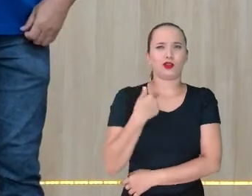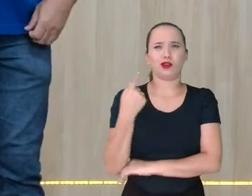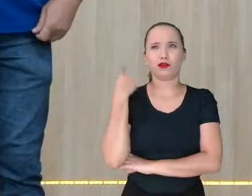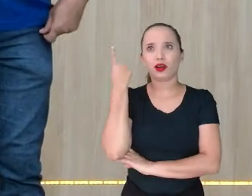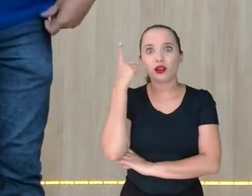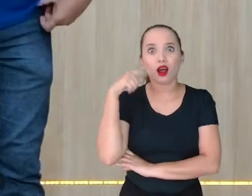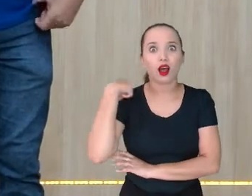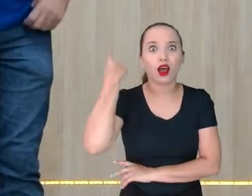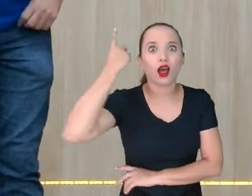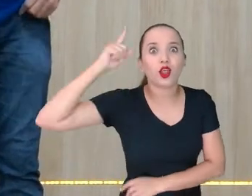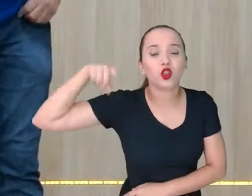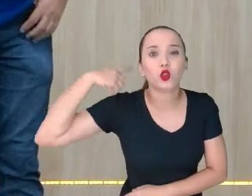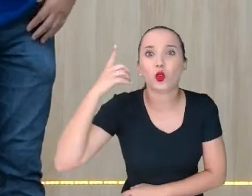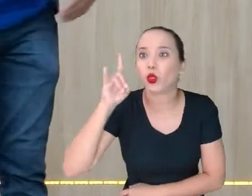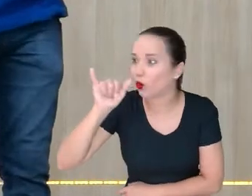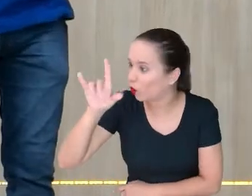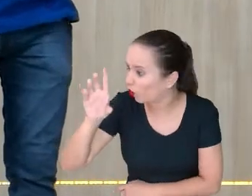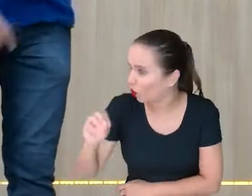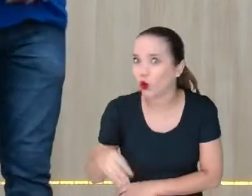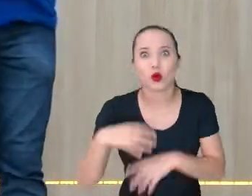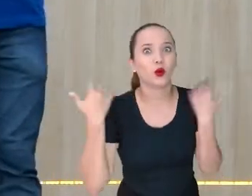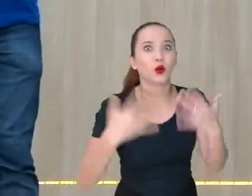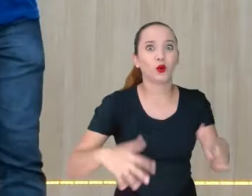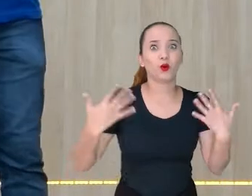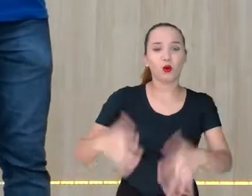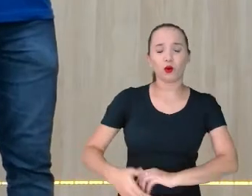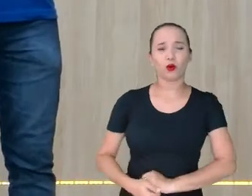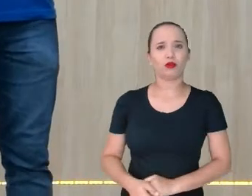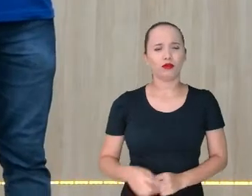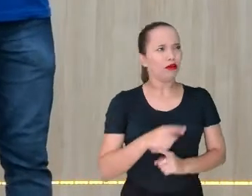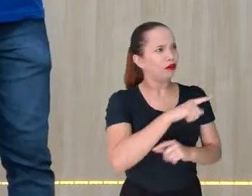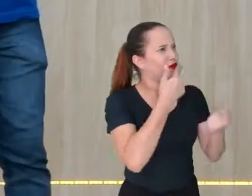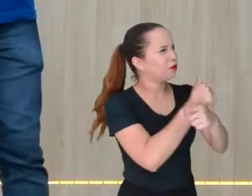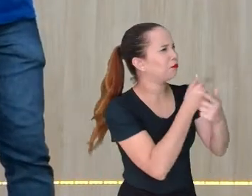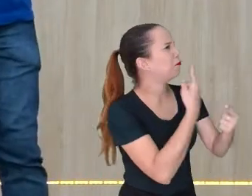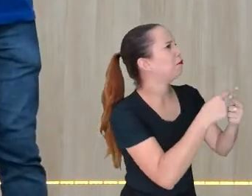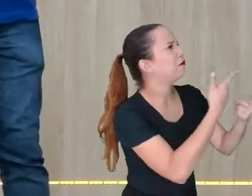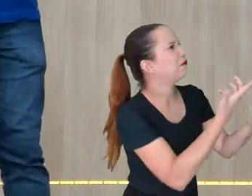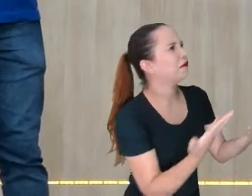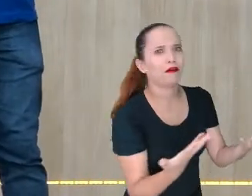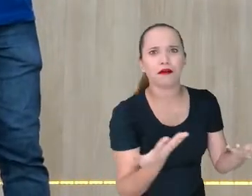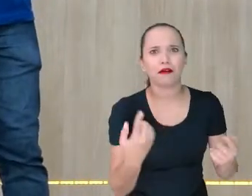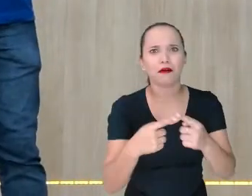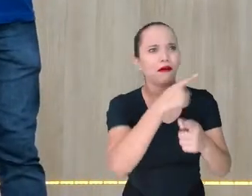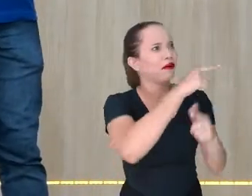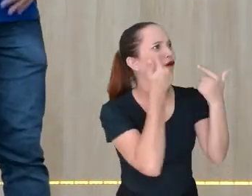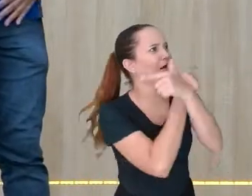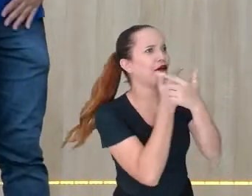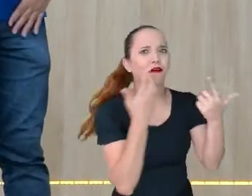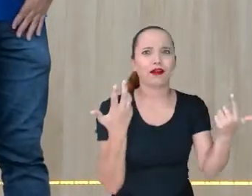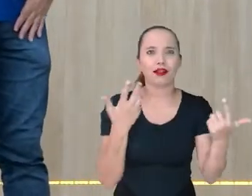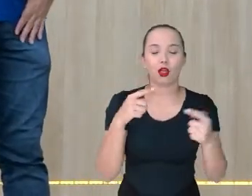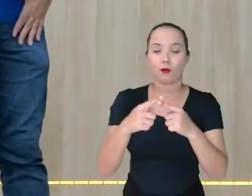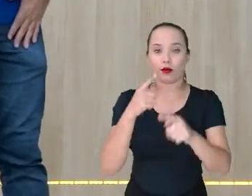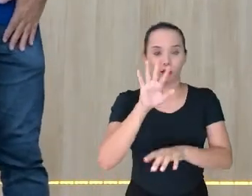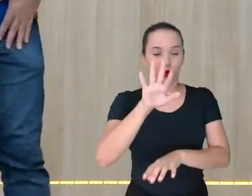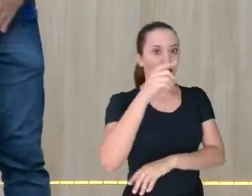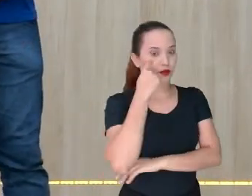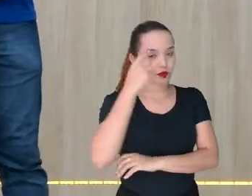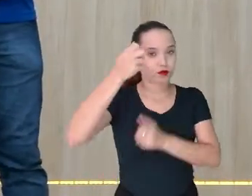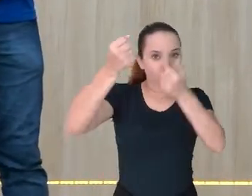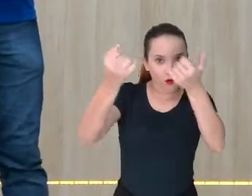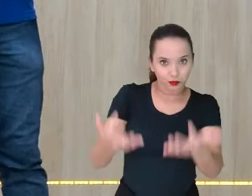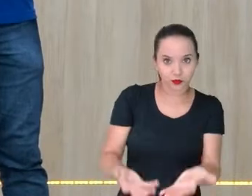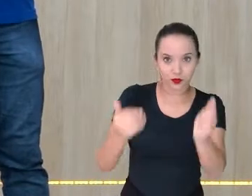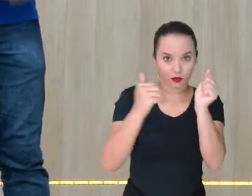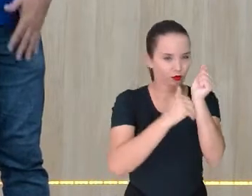hoje. Eu cheguei porque não entendi não. Por que que rio? Olha, eu vou contar um segredo. Eu teve um dia que eu